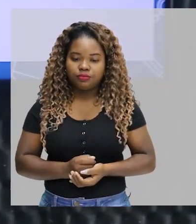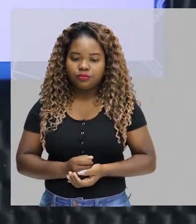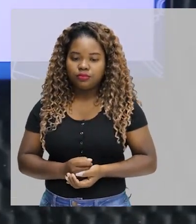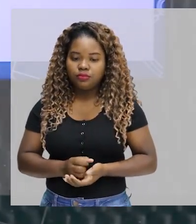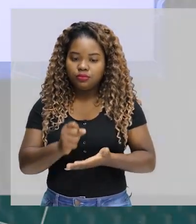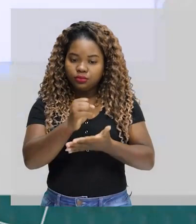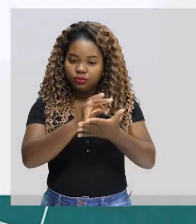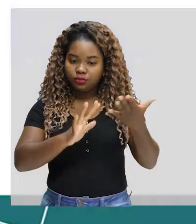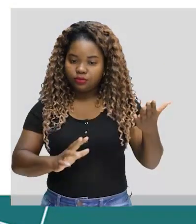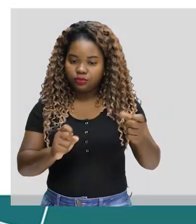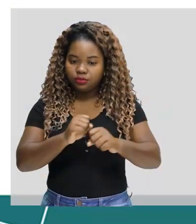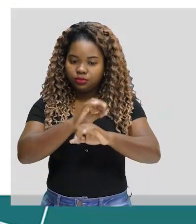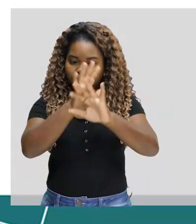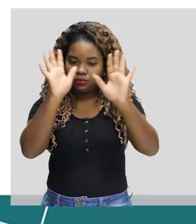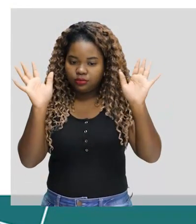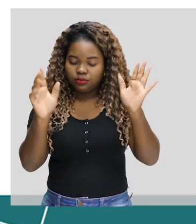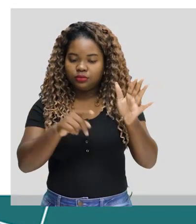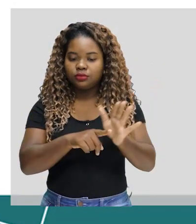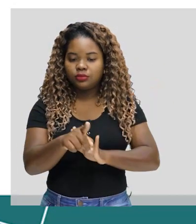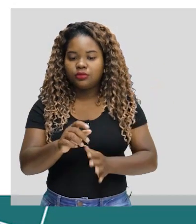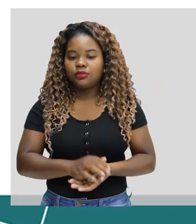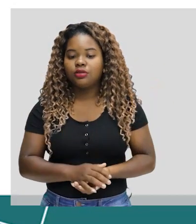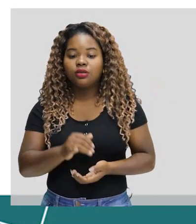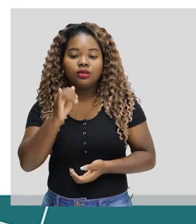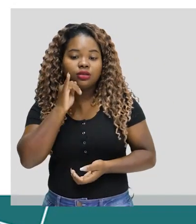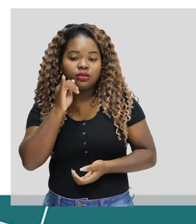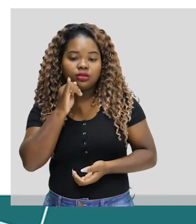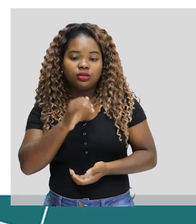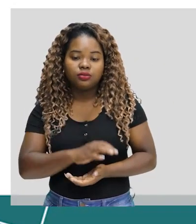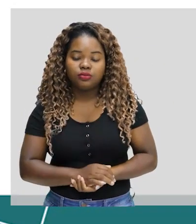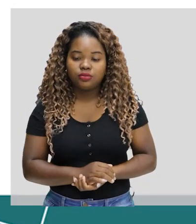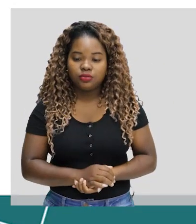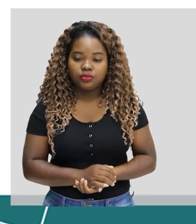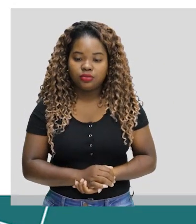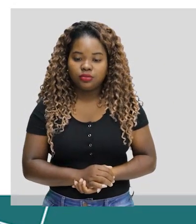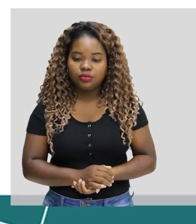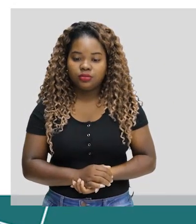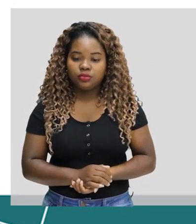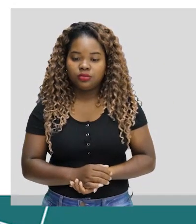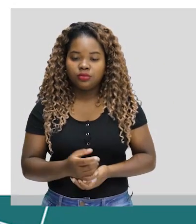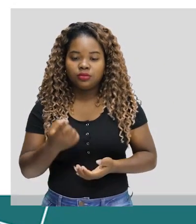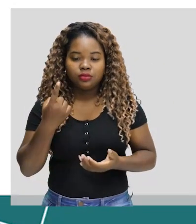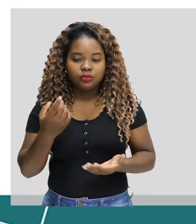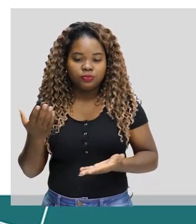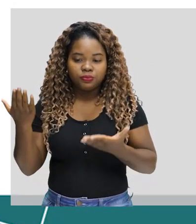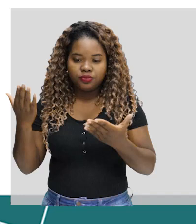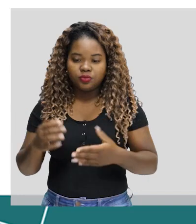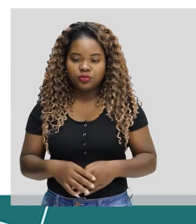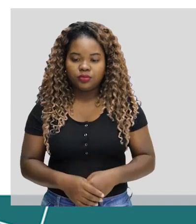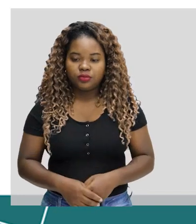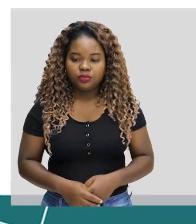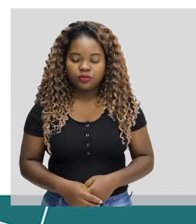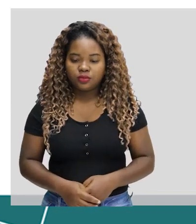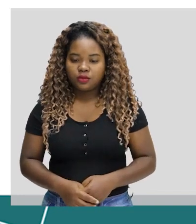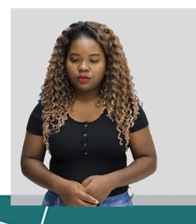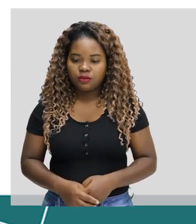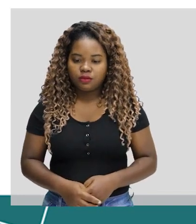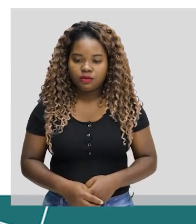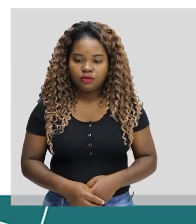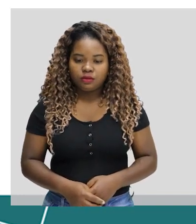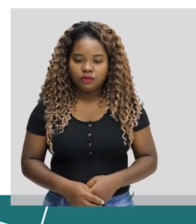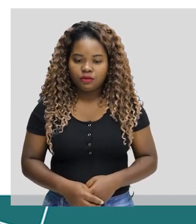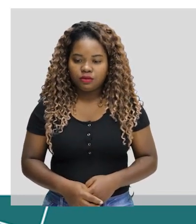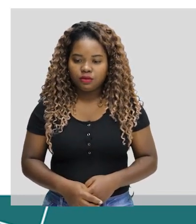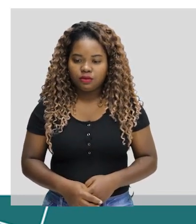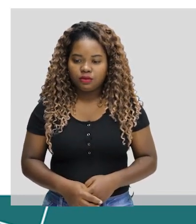escreveu o e-mail. No caso de exemplos, pessoal, olha essa situação de vestibular. Na sentença,